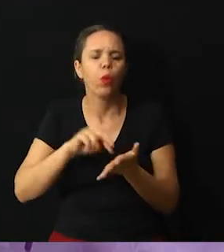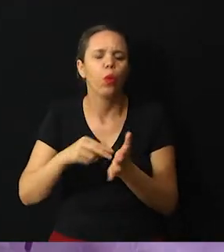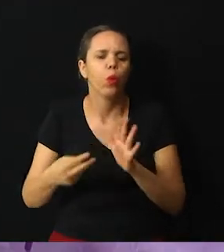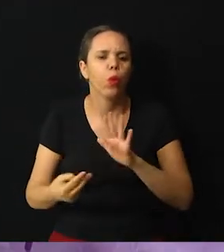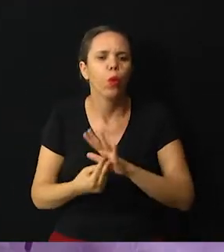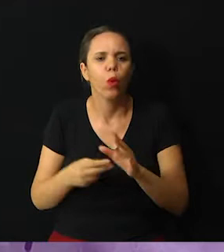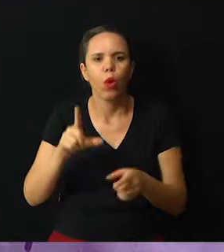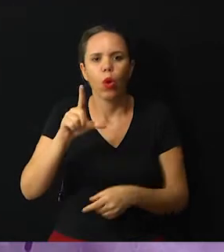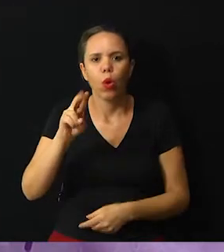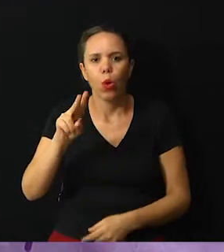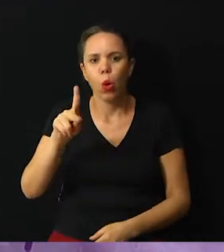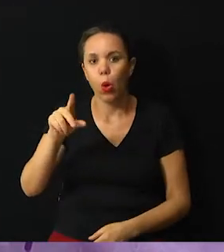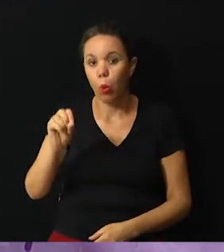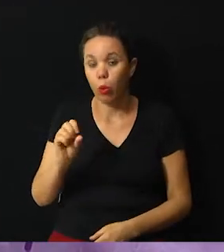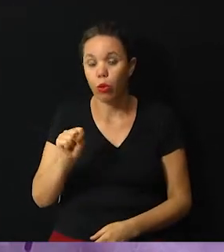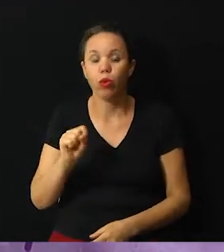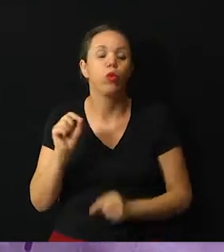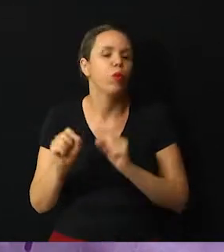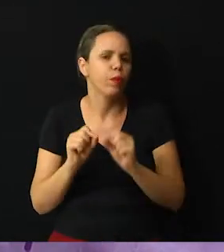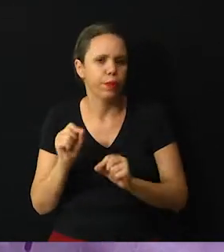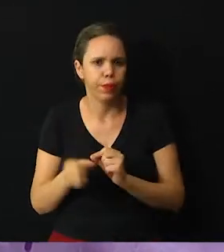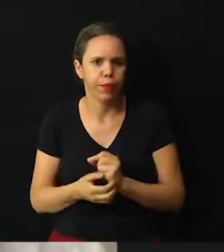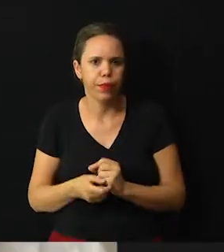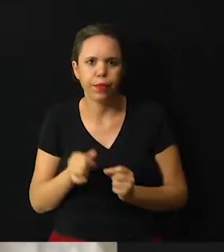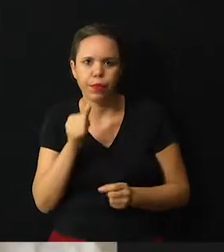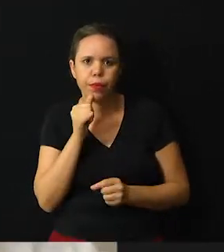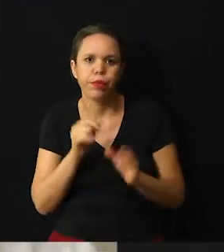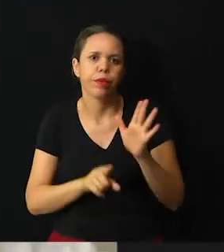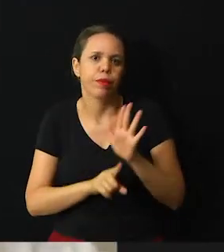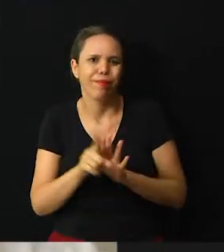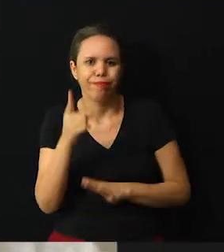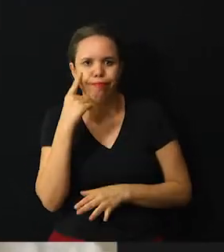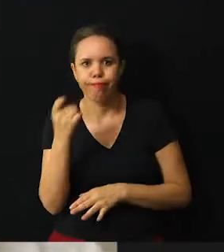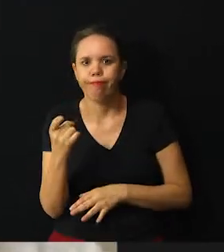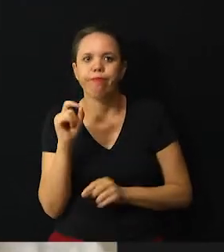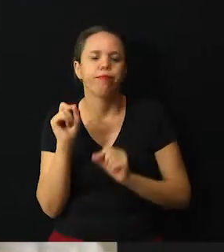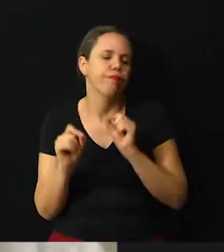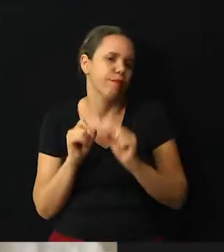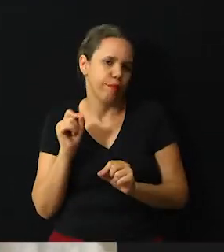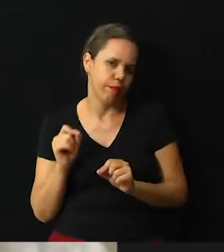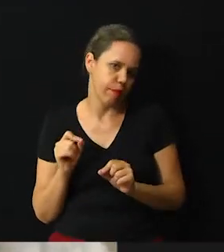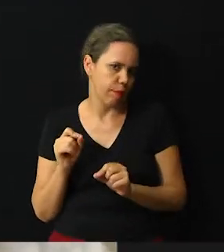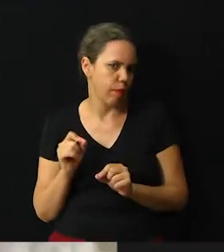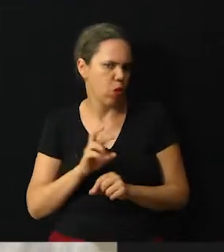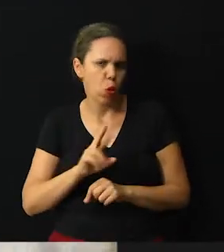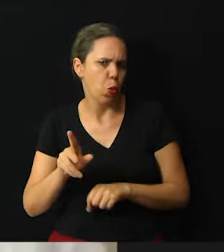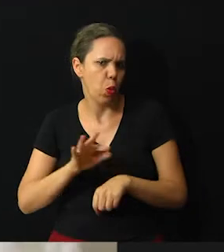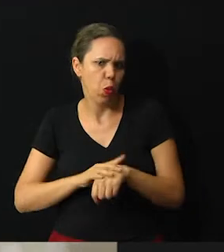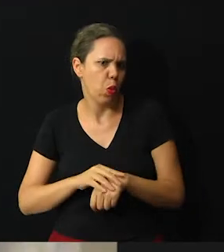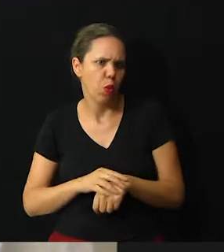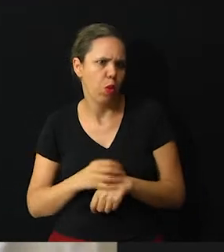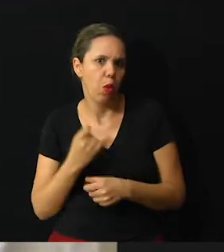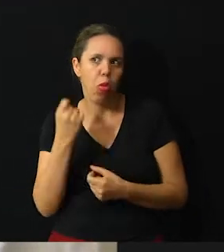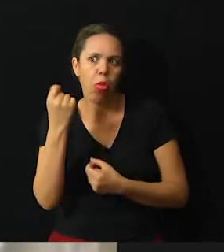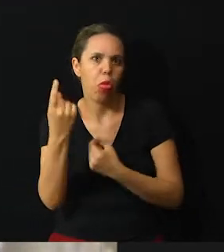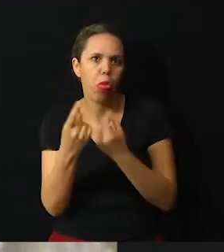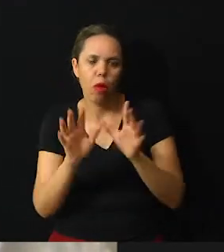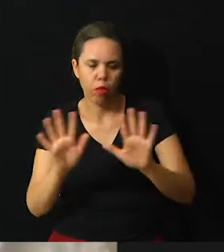o que é lúpus. Pois é, uma boa pergunta interessante. O lúpus não é uma doença tão